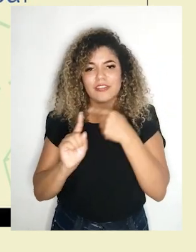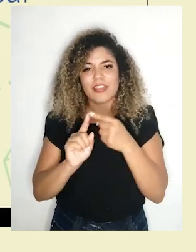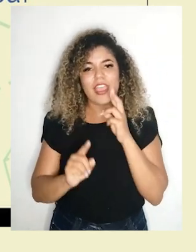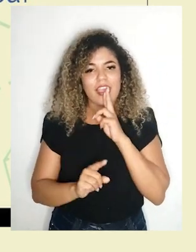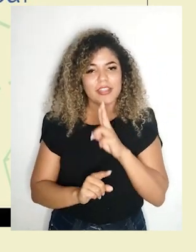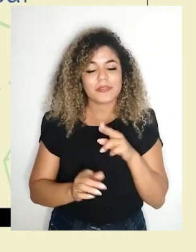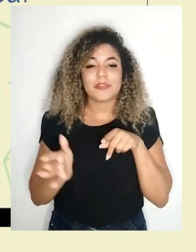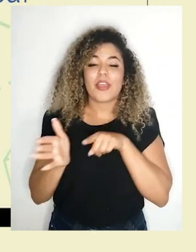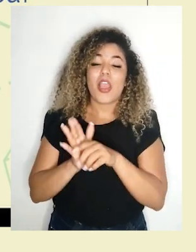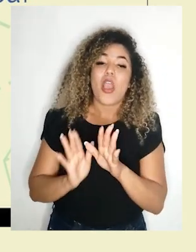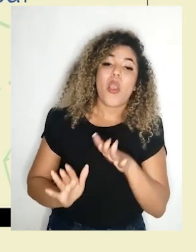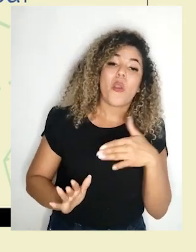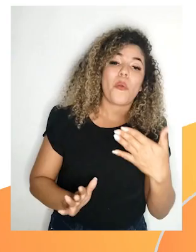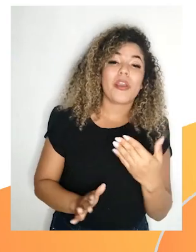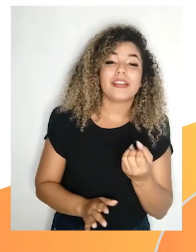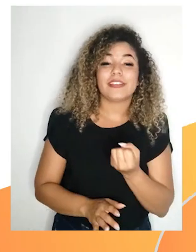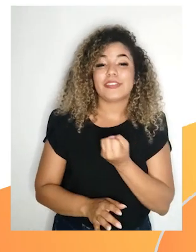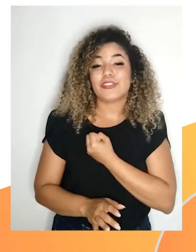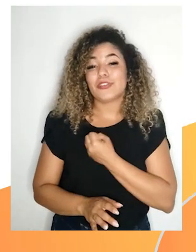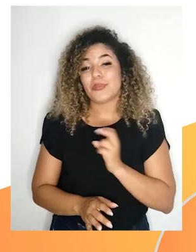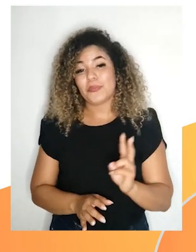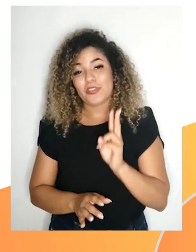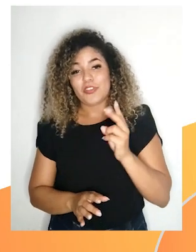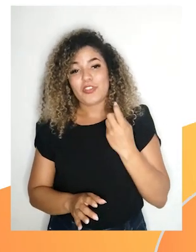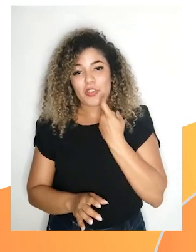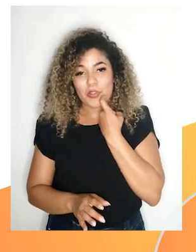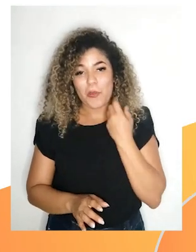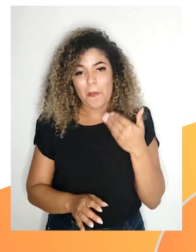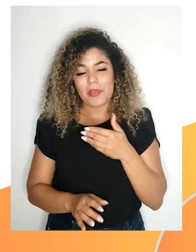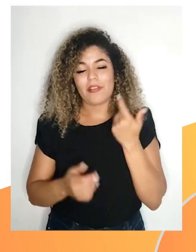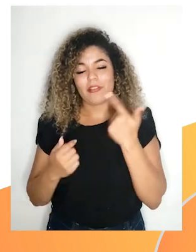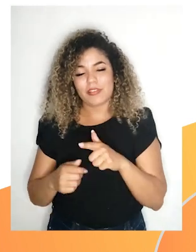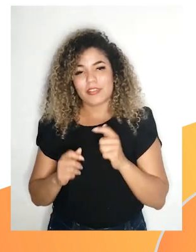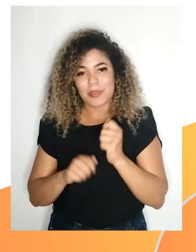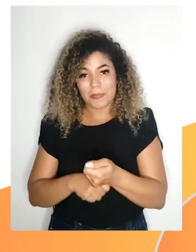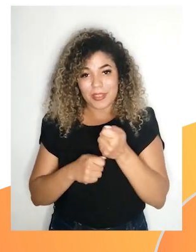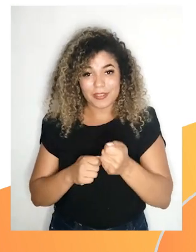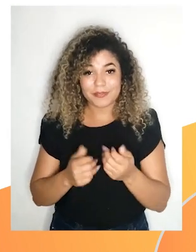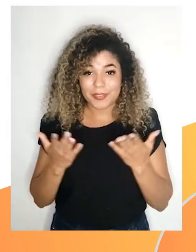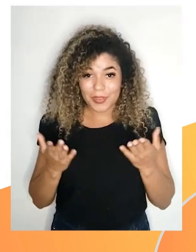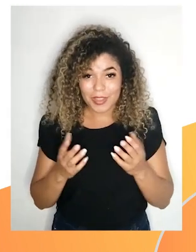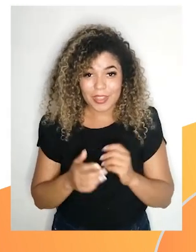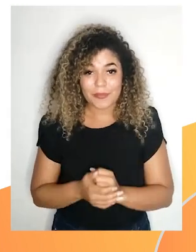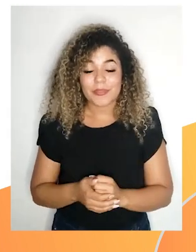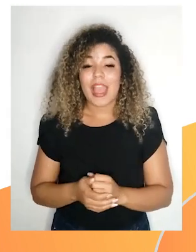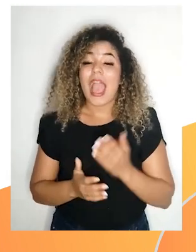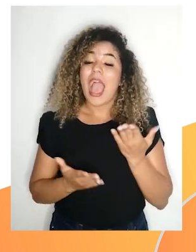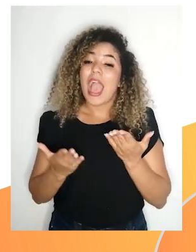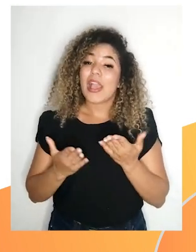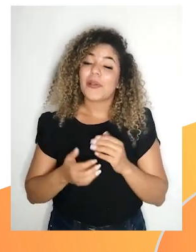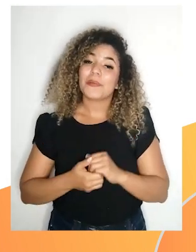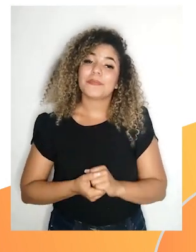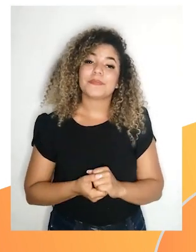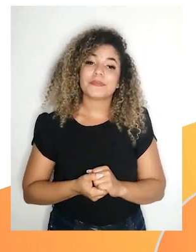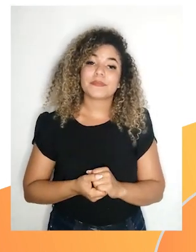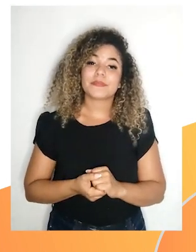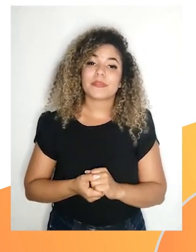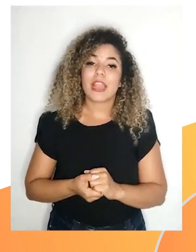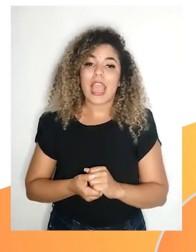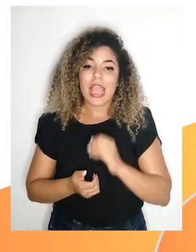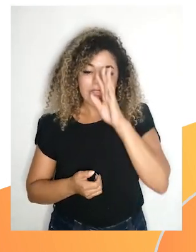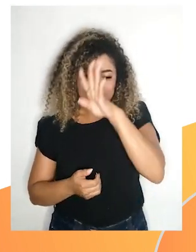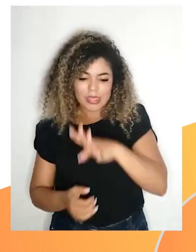pergunta quais os valores do peixe, né, dos peixes que ela pescou. Tranquilo? Vamos ver aqui o item B. Preencha a